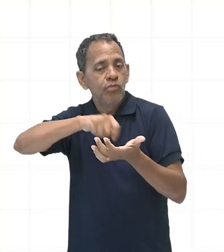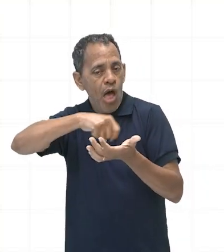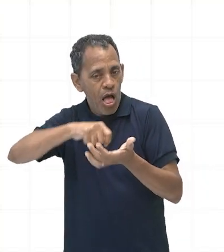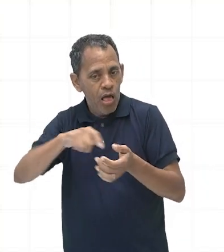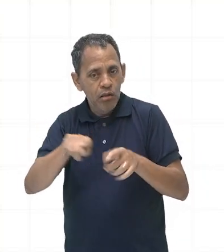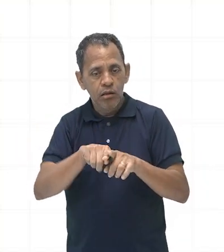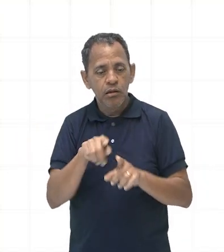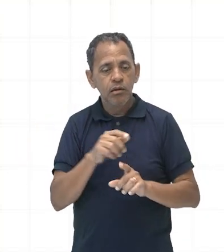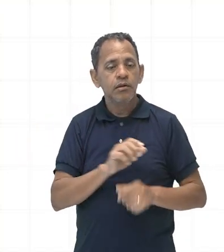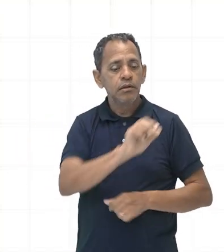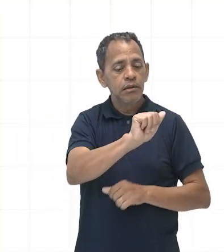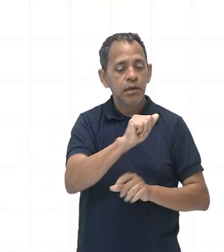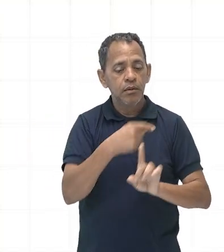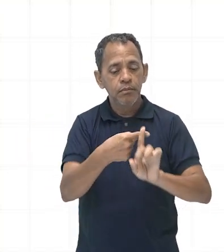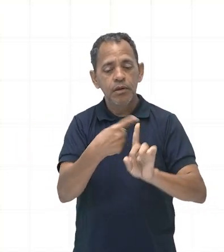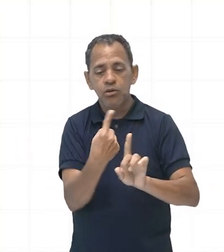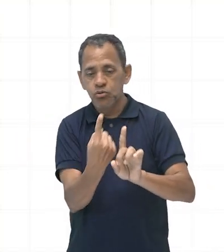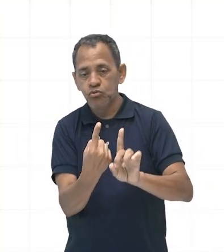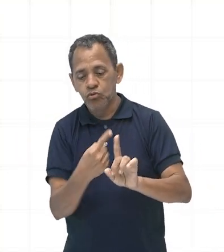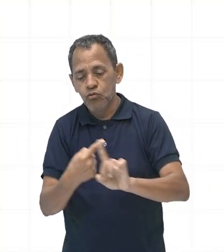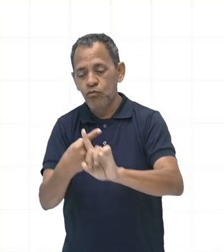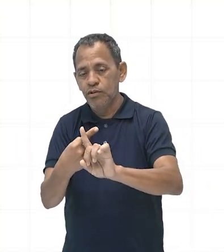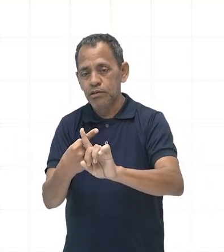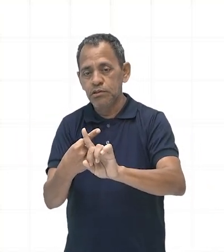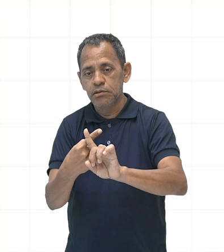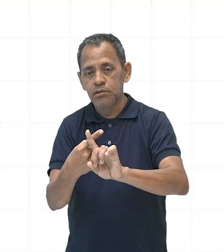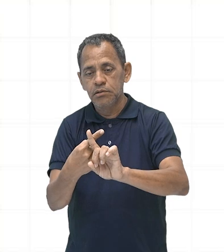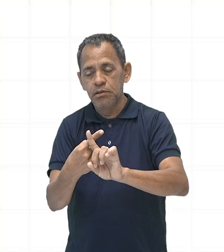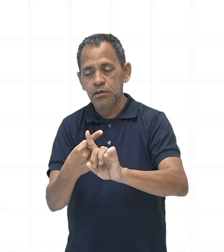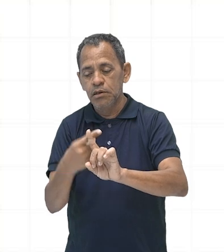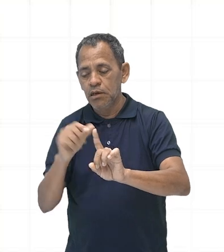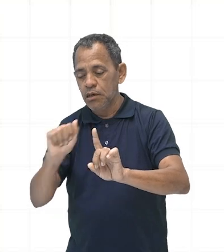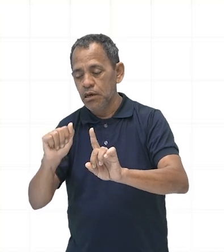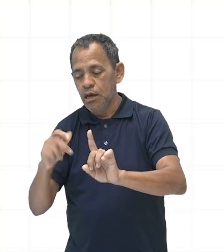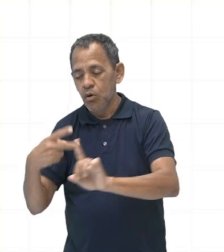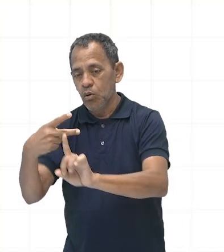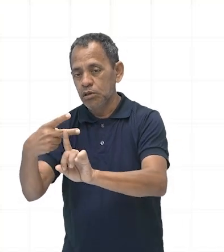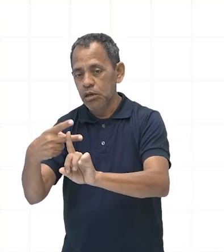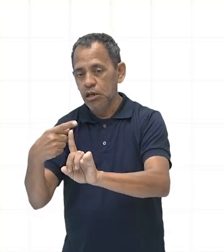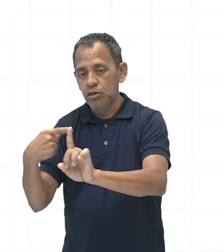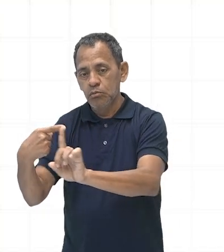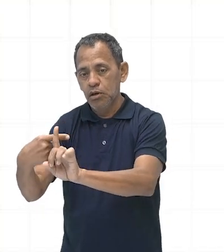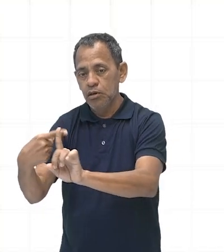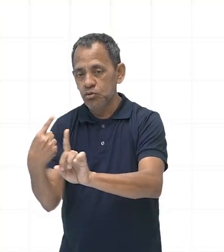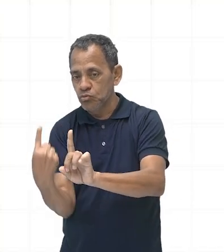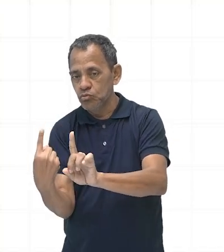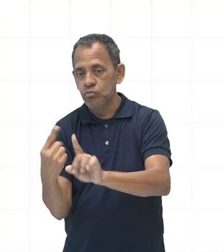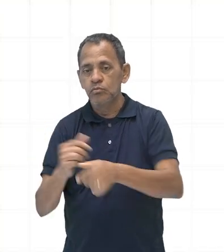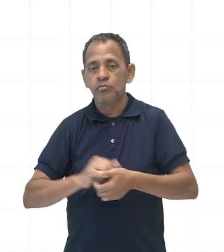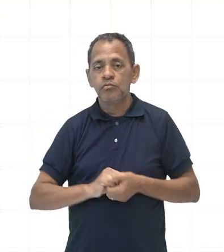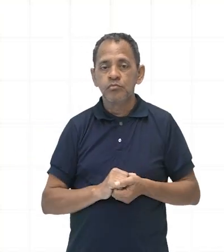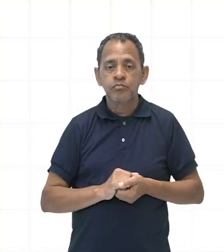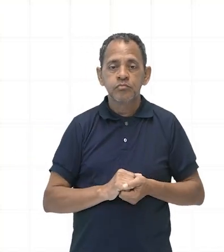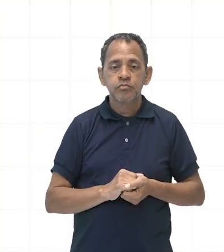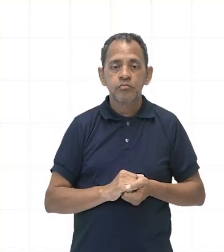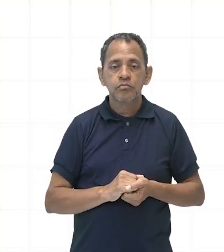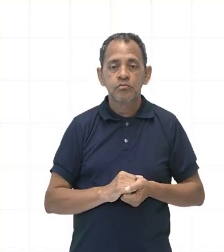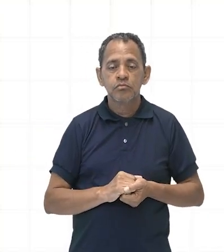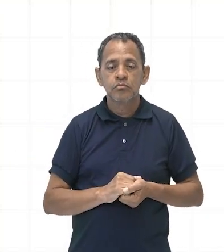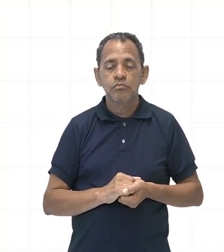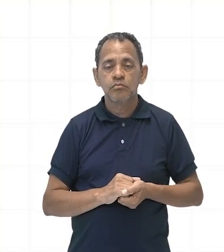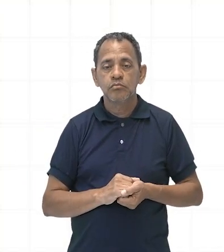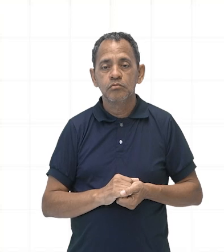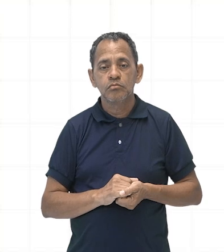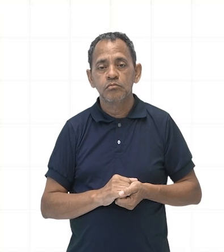mais 1 vezes A ao quadrado mais 1. Tudo bem?